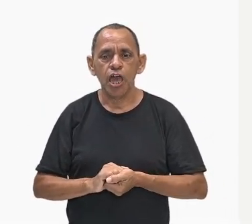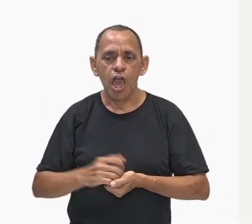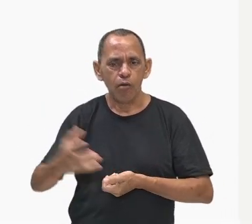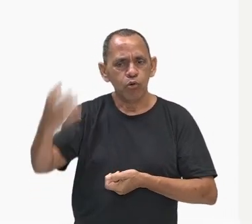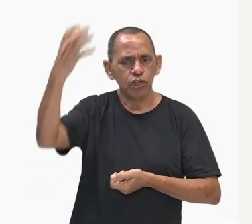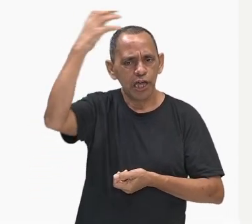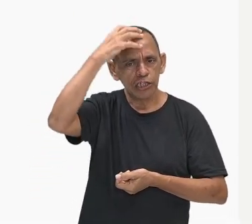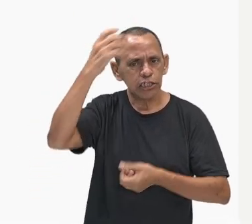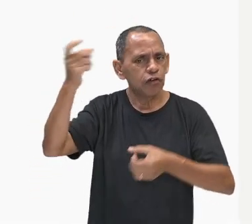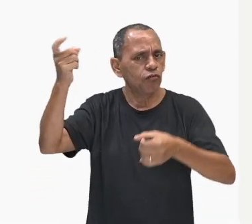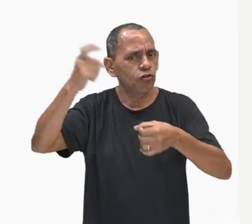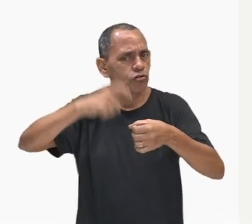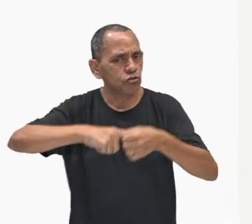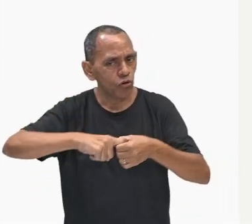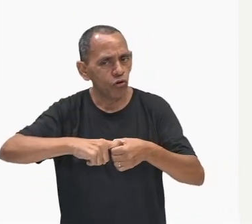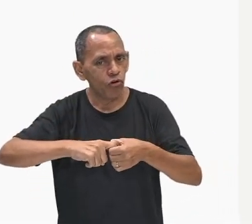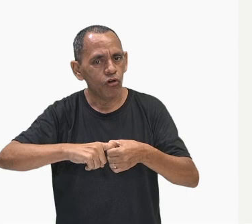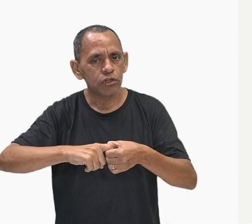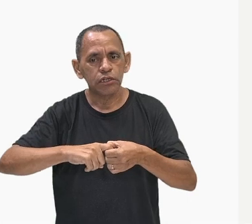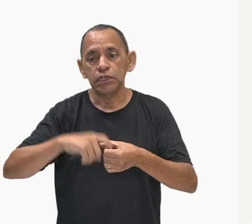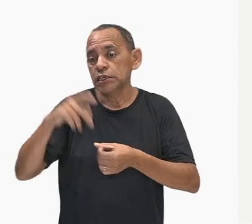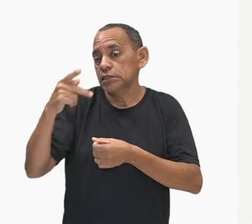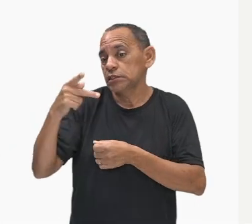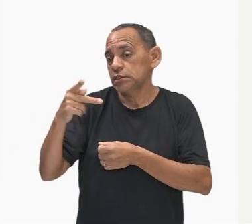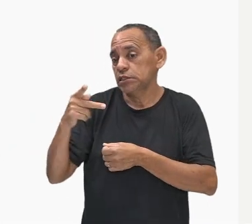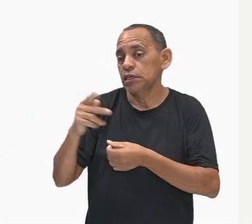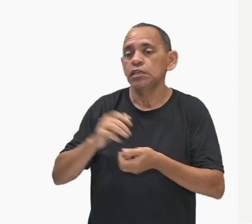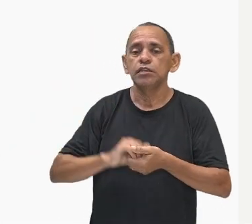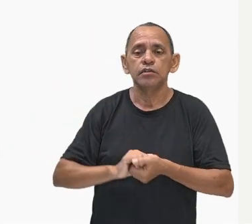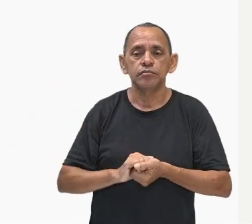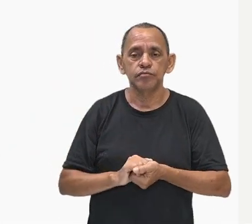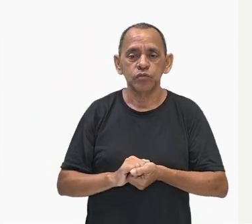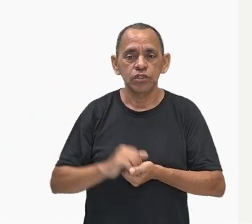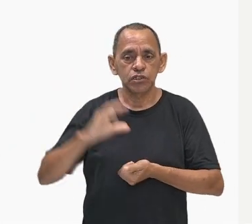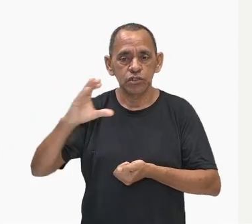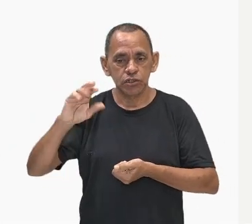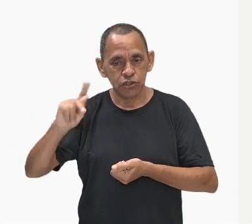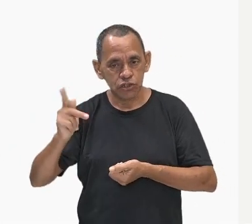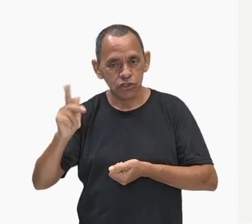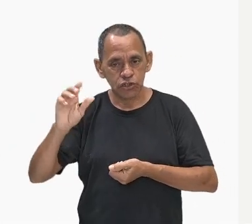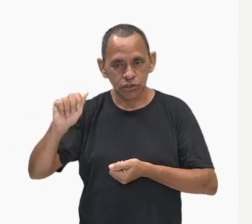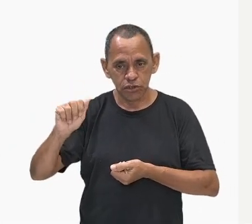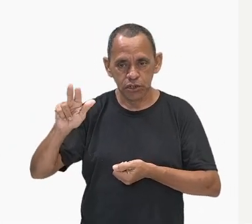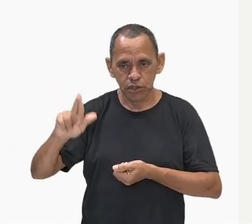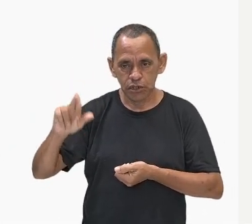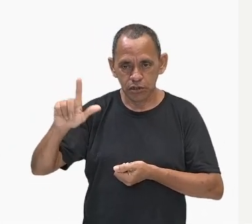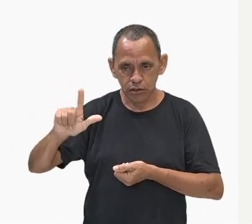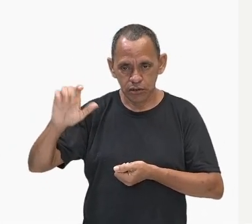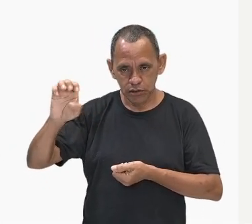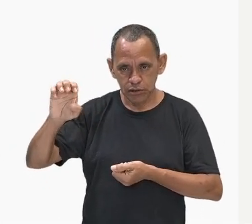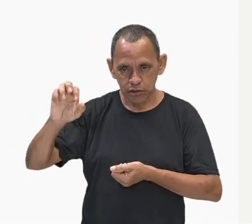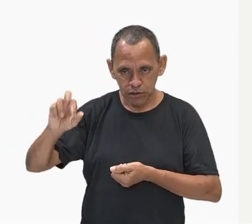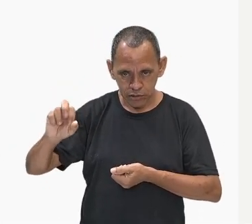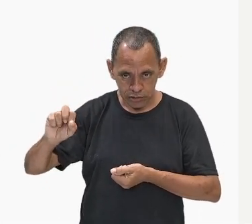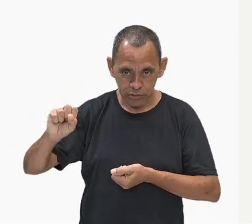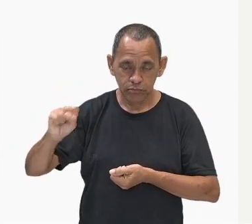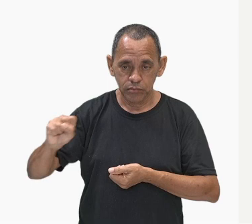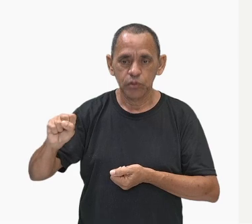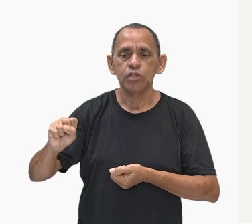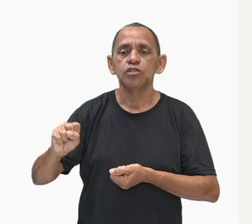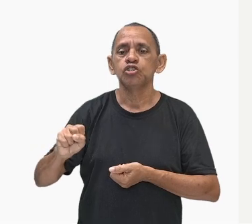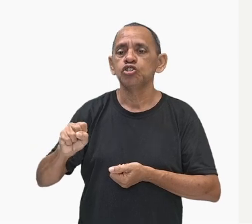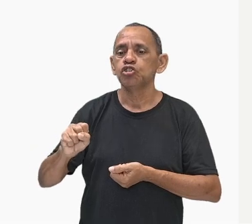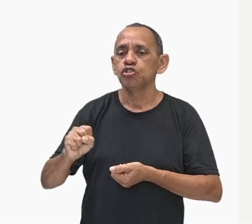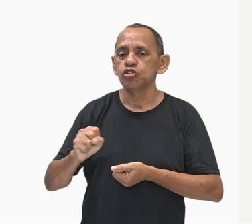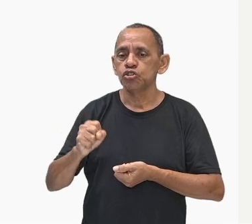filho ascende ao trono como Charles II, no caso, o filho do Carlos I. Carlos II consegue, então,